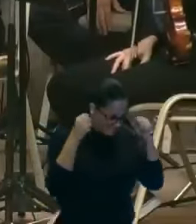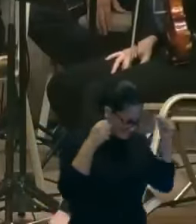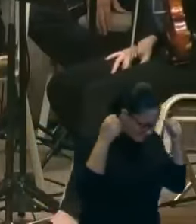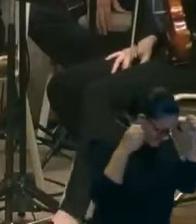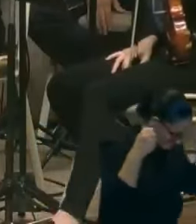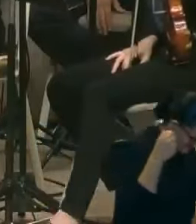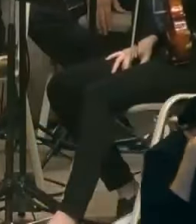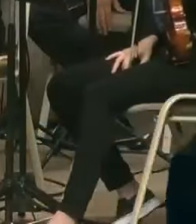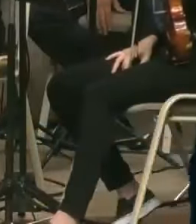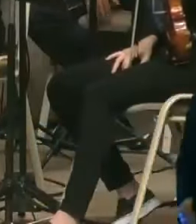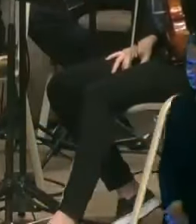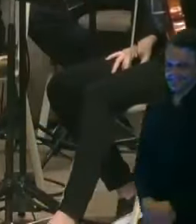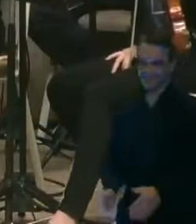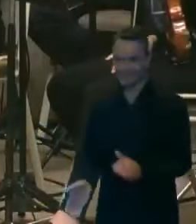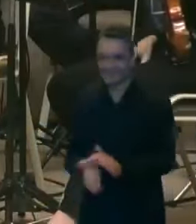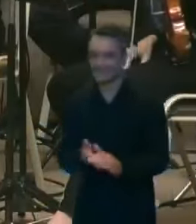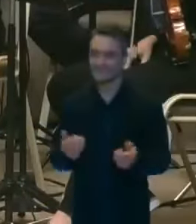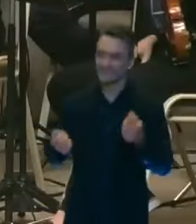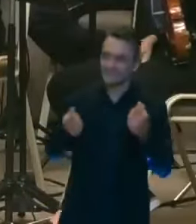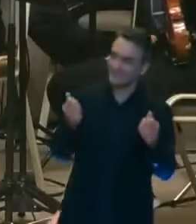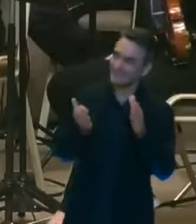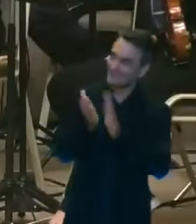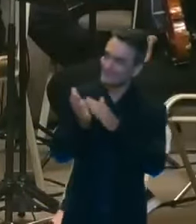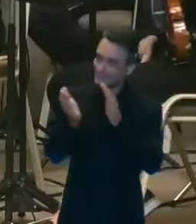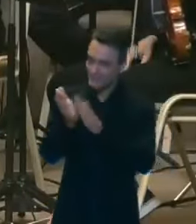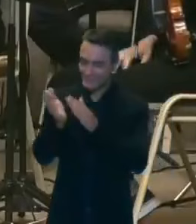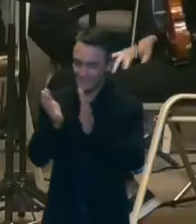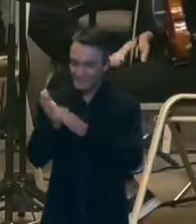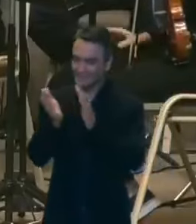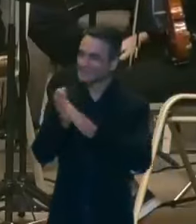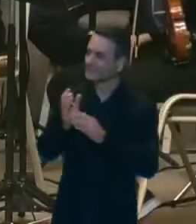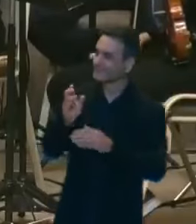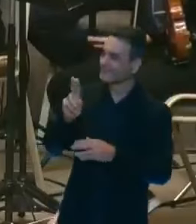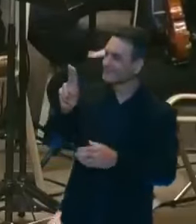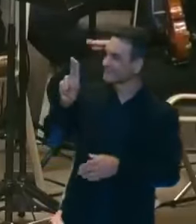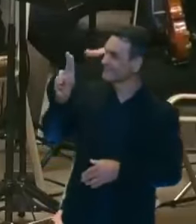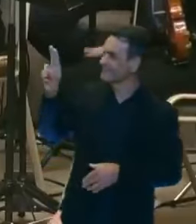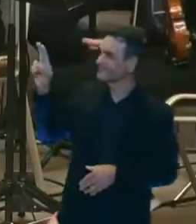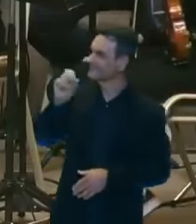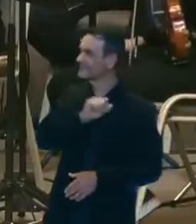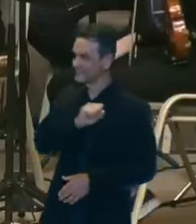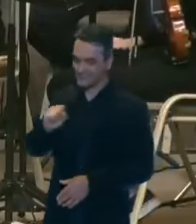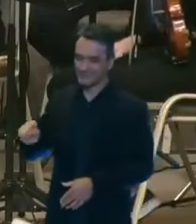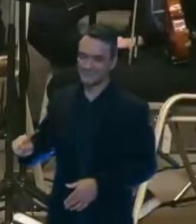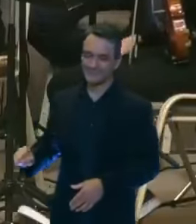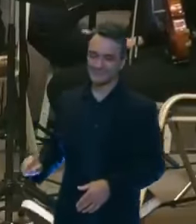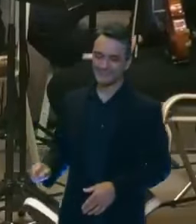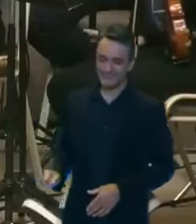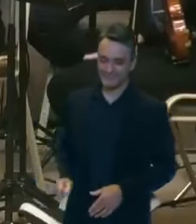Aleluia! Louvado seja o nome do Senhor!